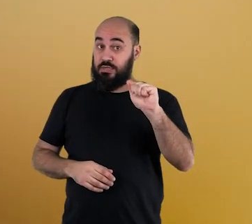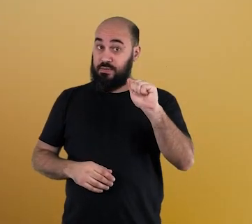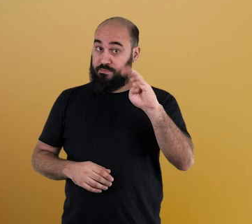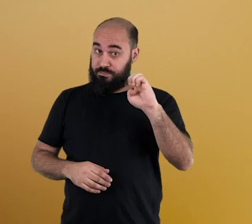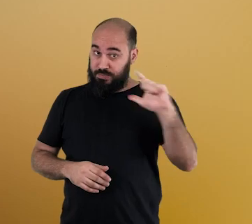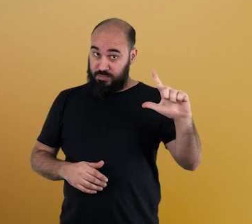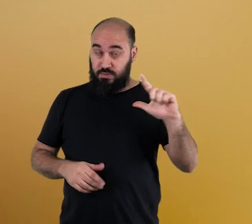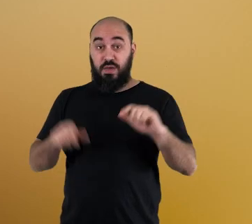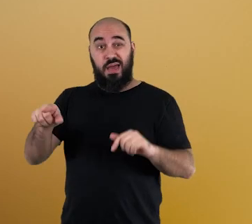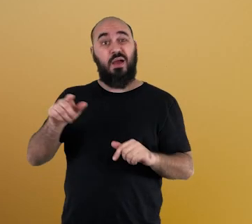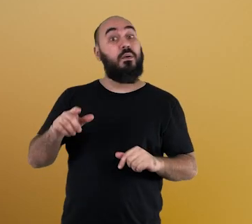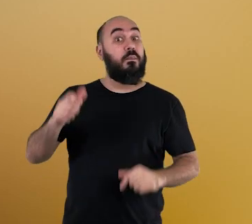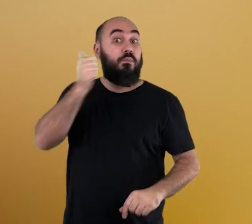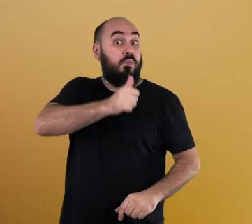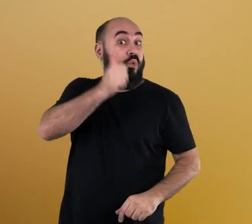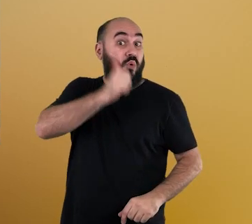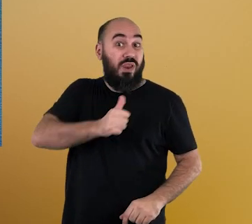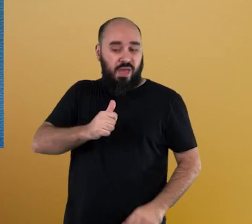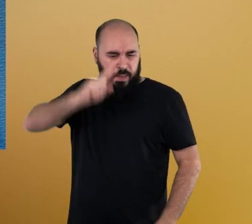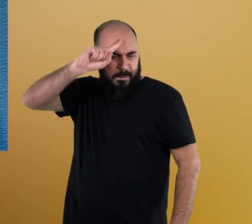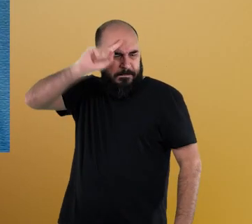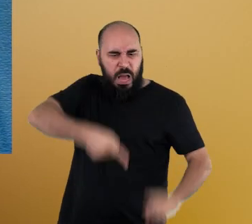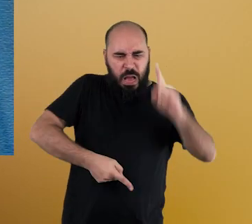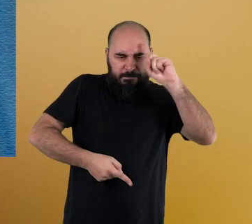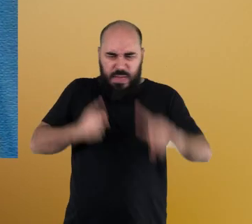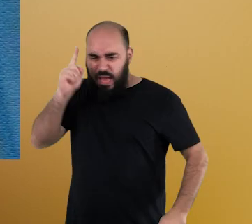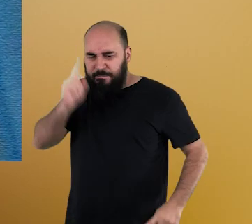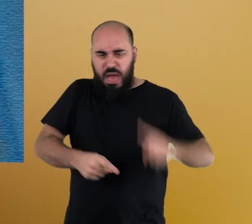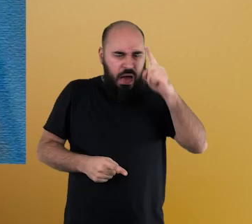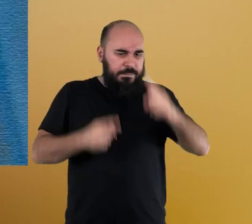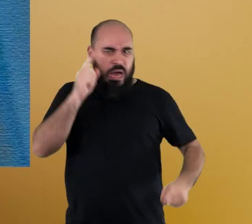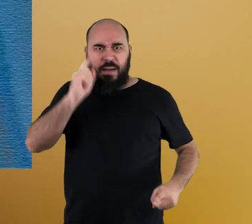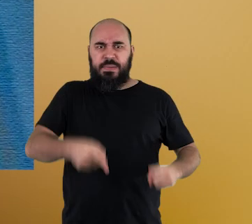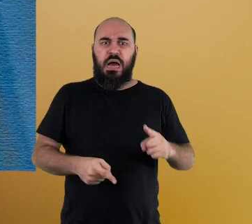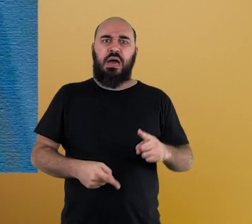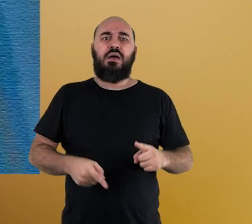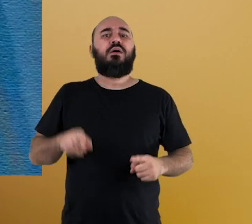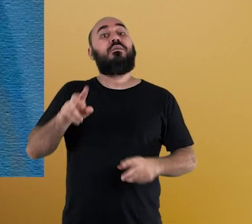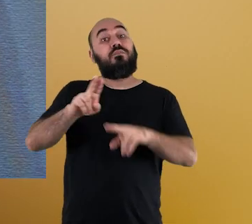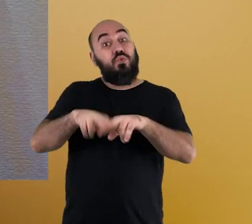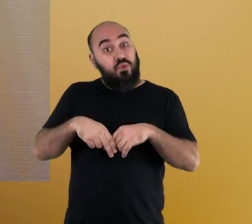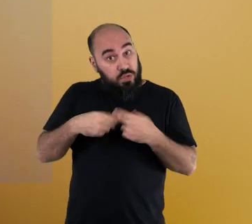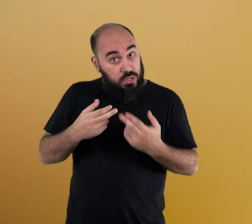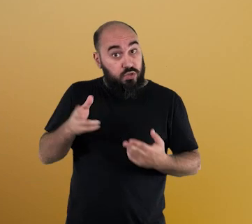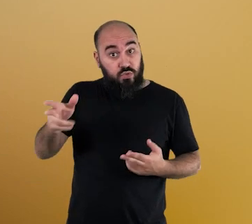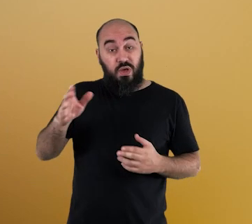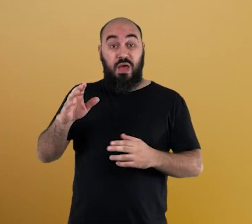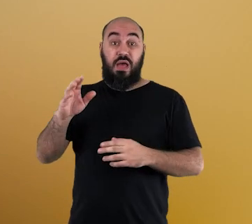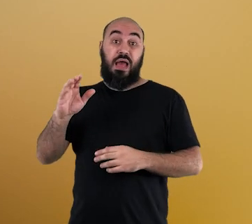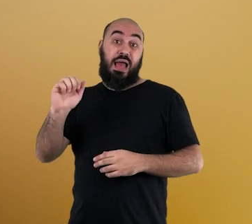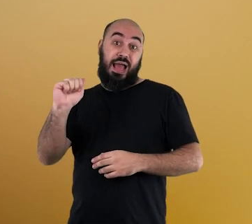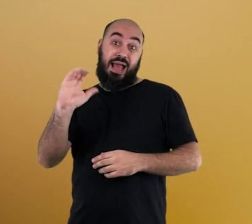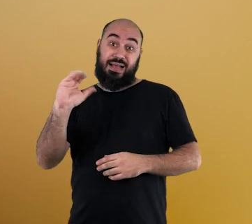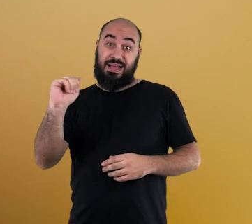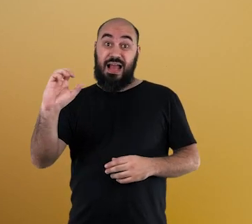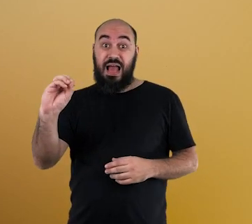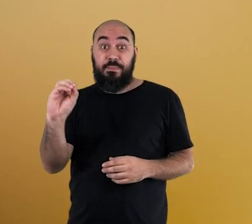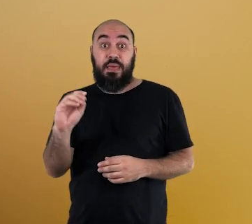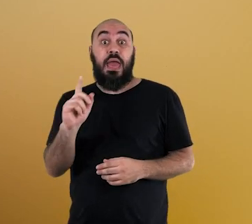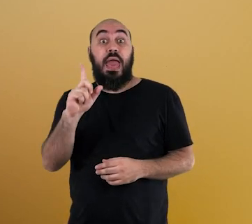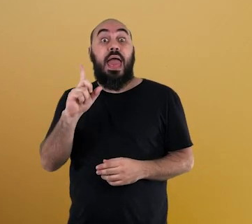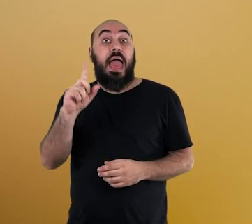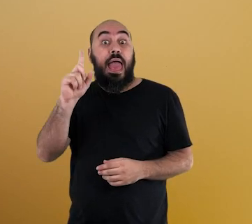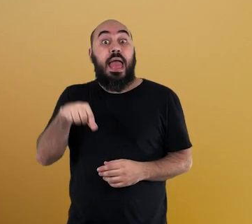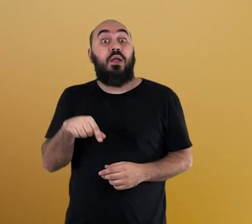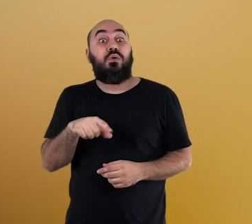autoritária. Por isso, o governo de Acabe ficou conhecido como governo de saias. Jezabel era o poder